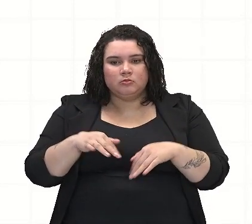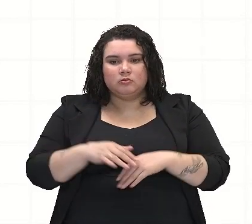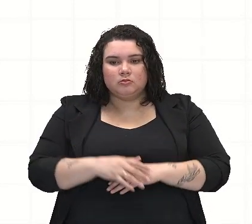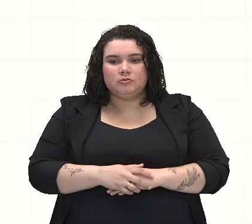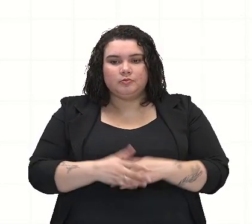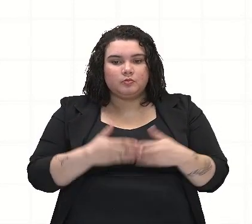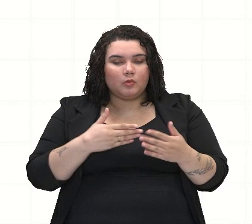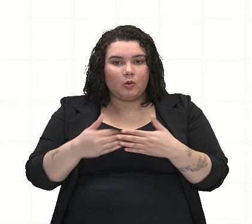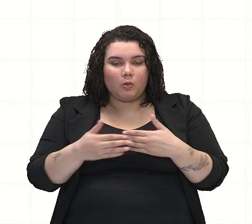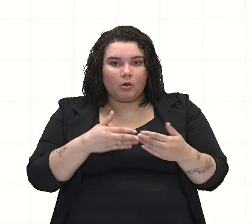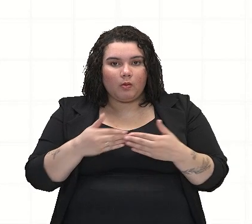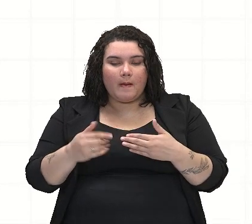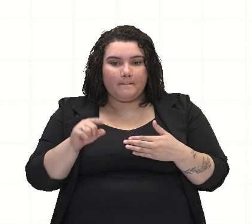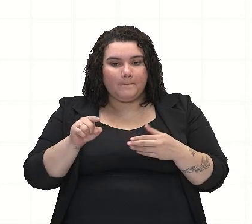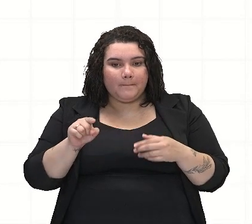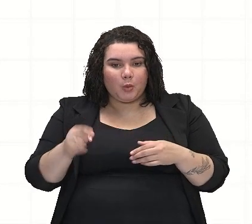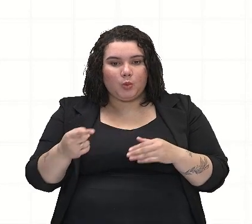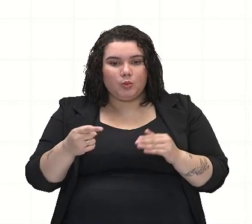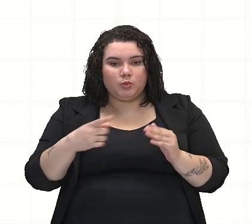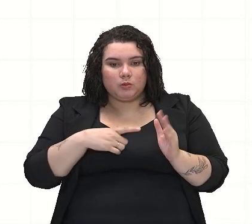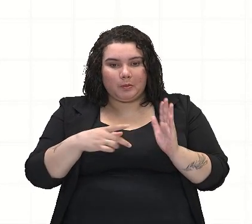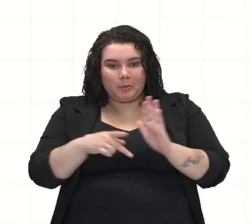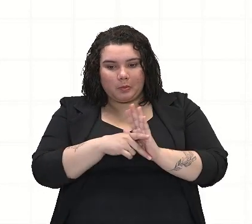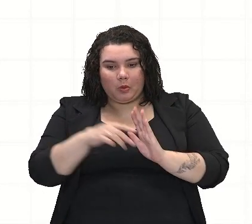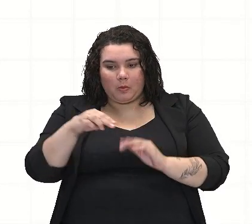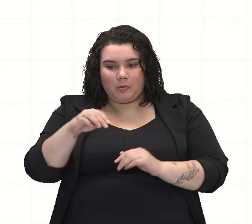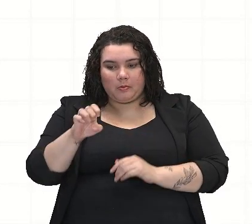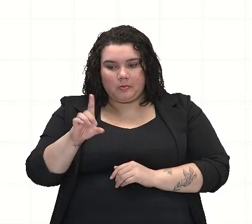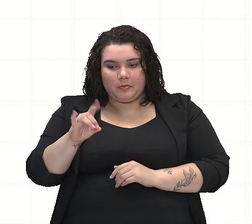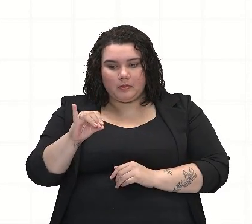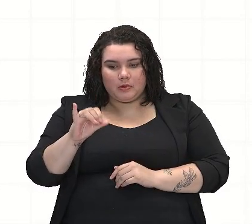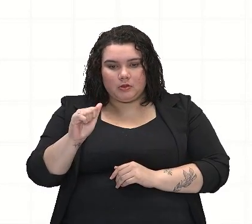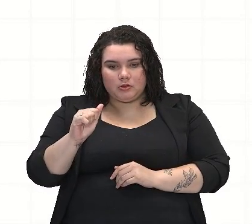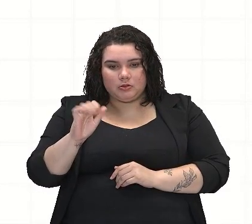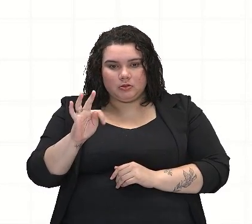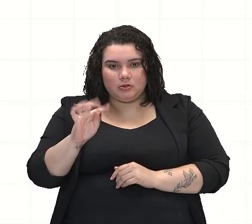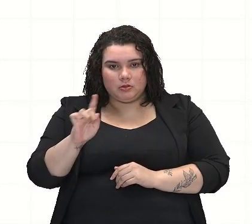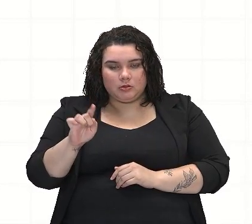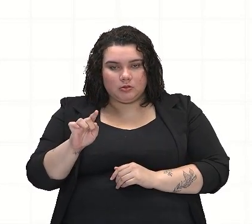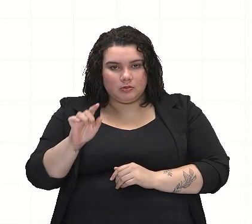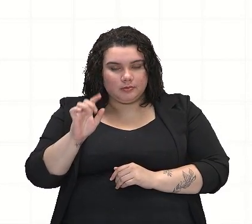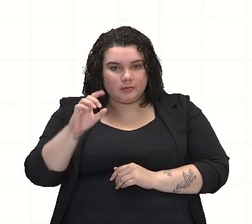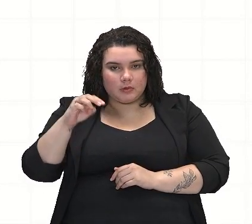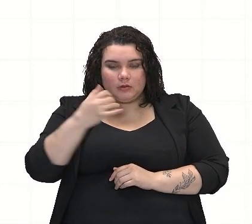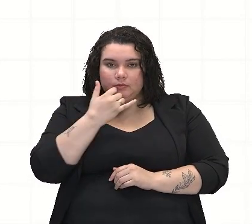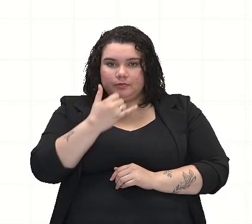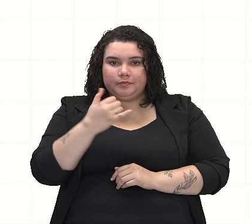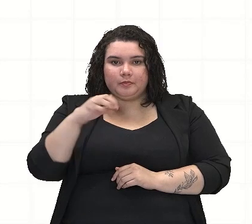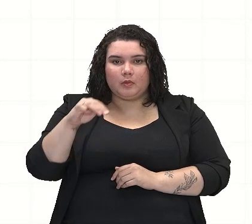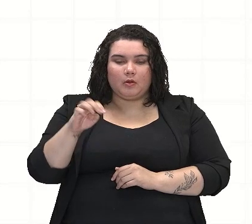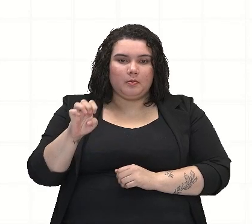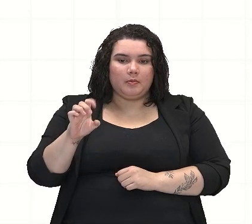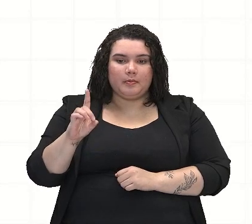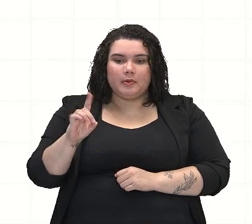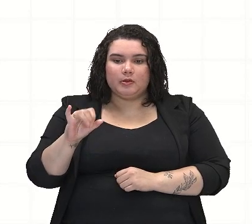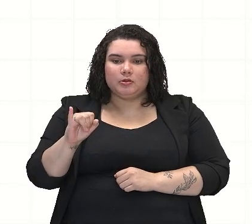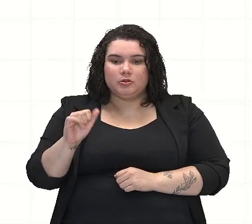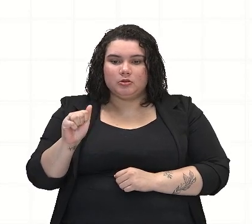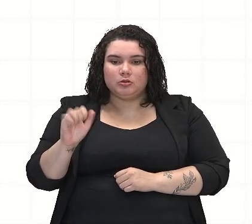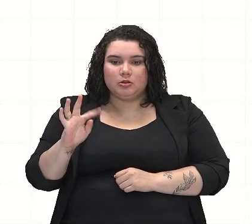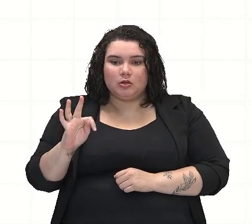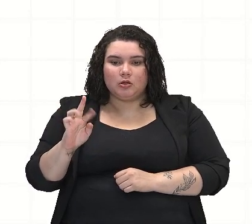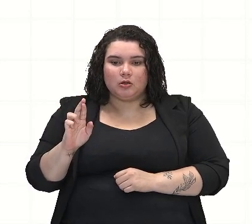Qualquer ponto que pertence à mediatriz, né? Se nós pegarmos aqui um ponto,